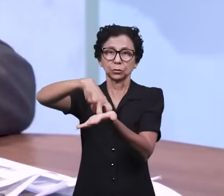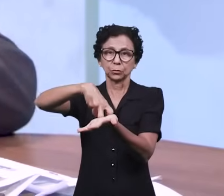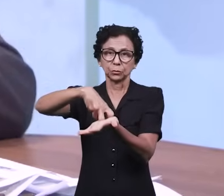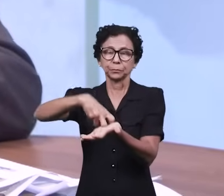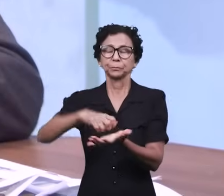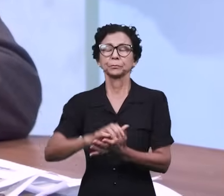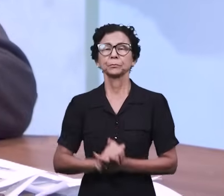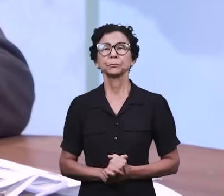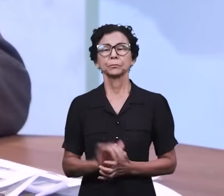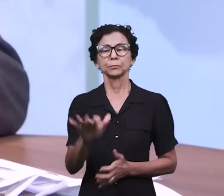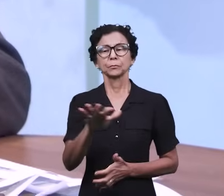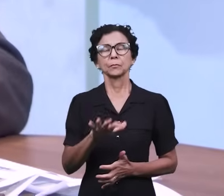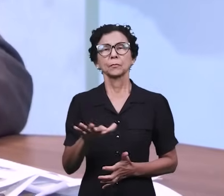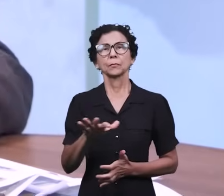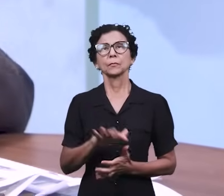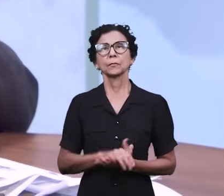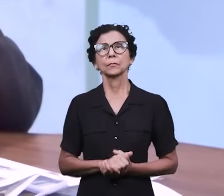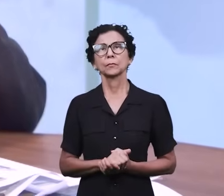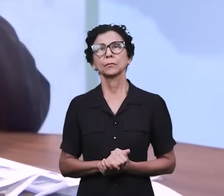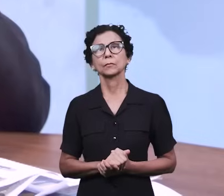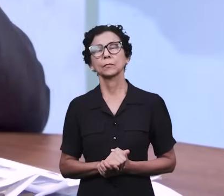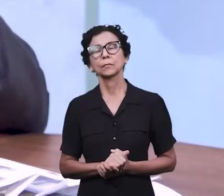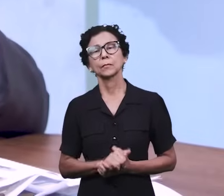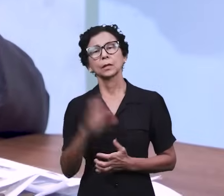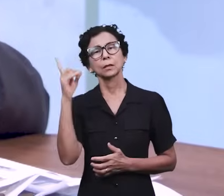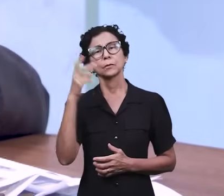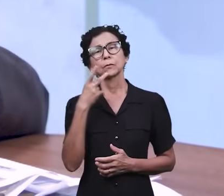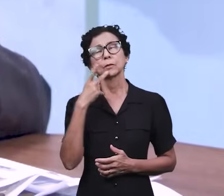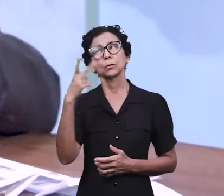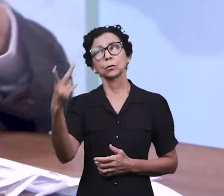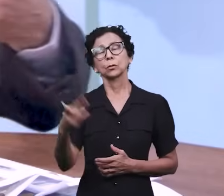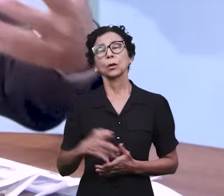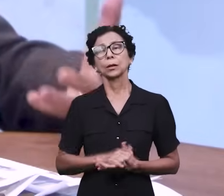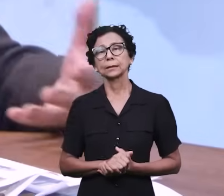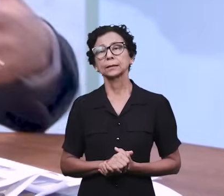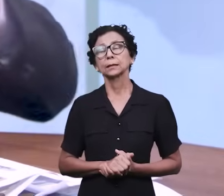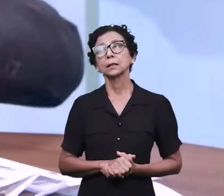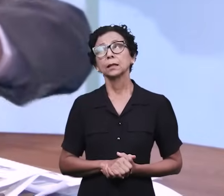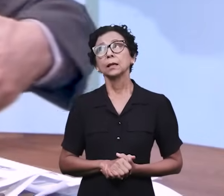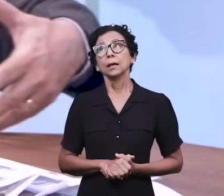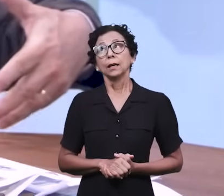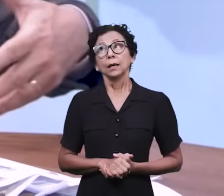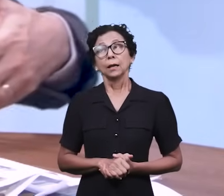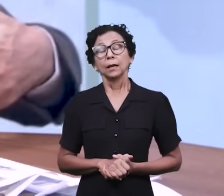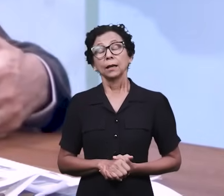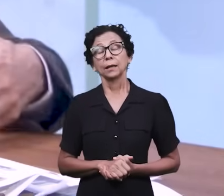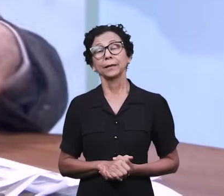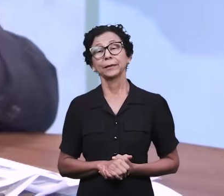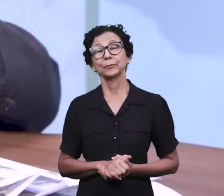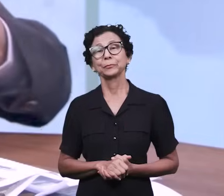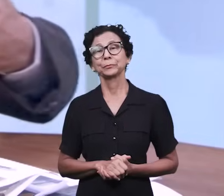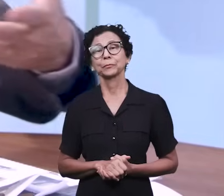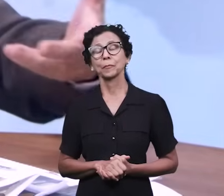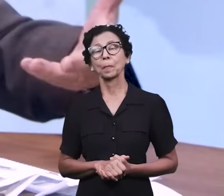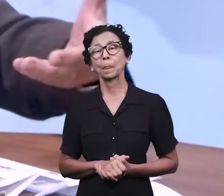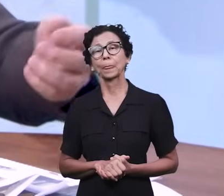Senhor. E ele foi buscar o Senhor com roupa de saco, que fala da